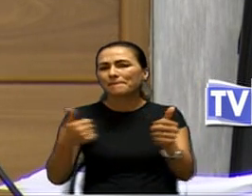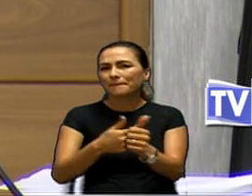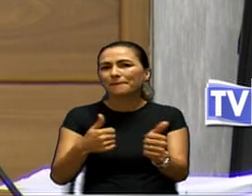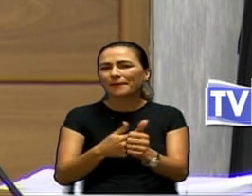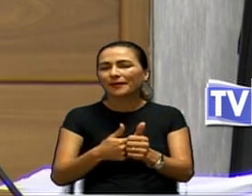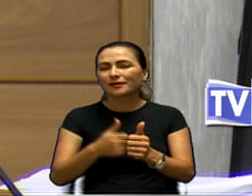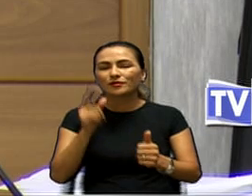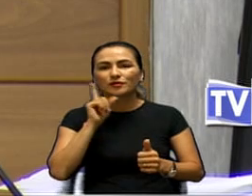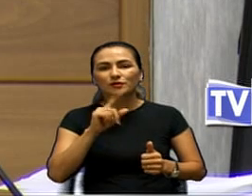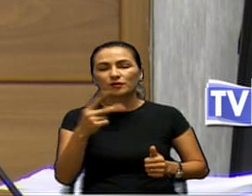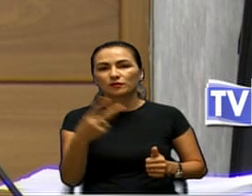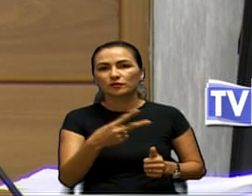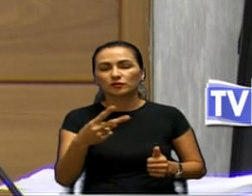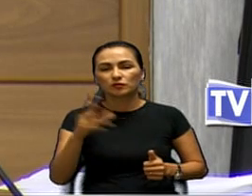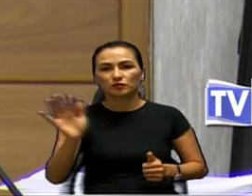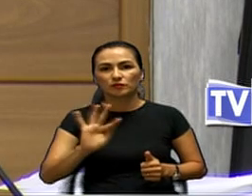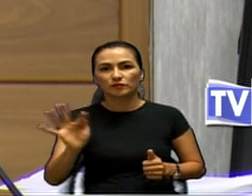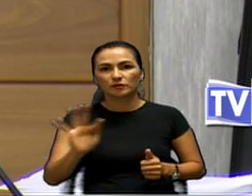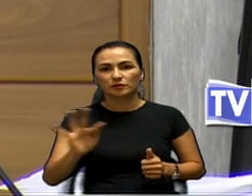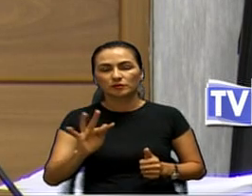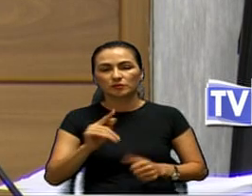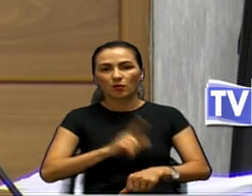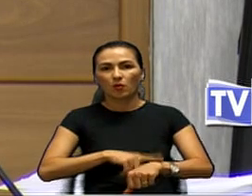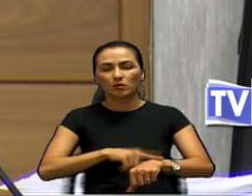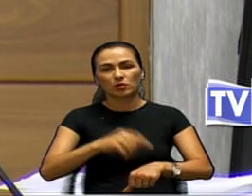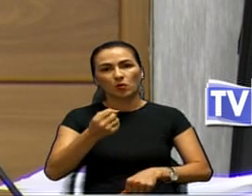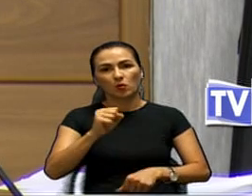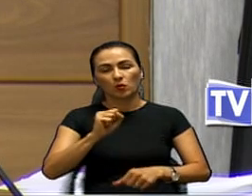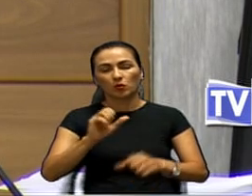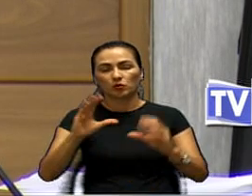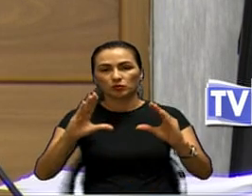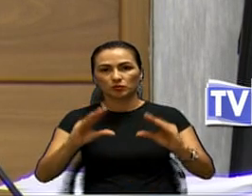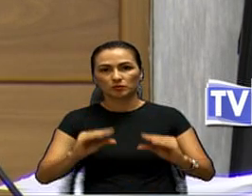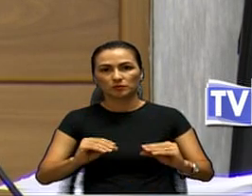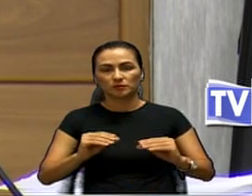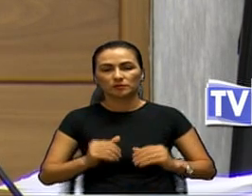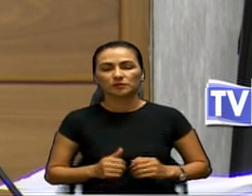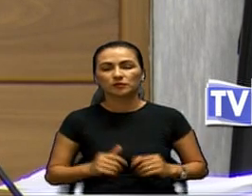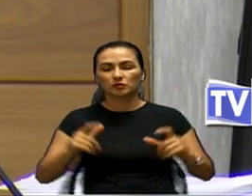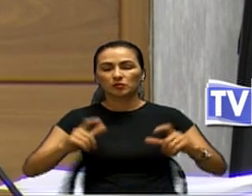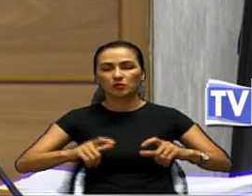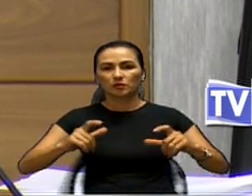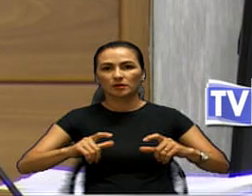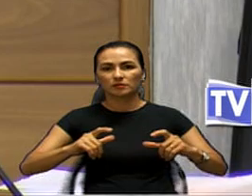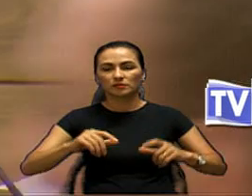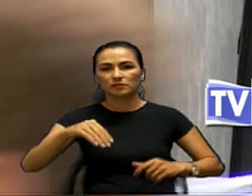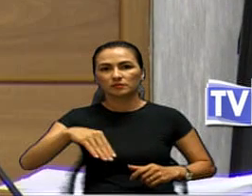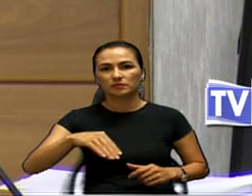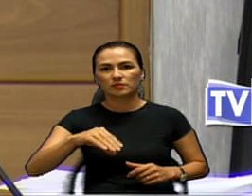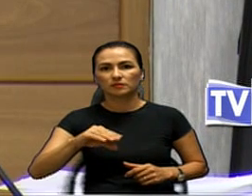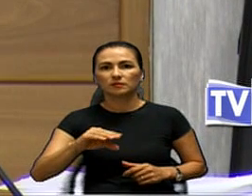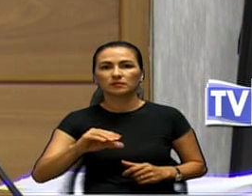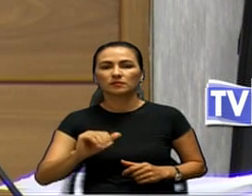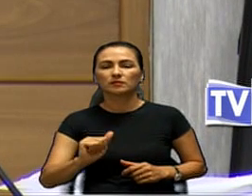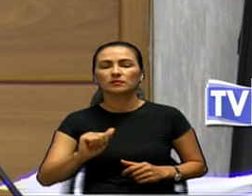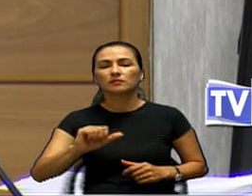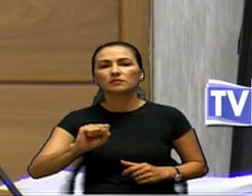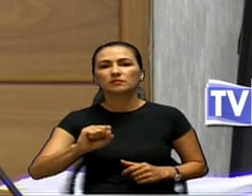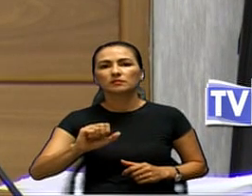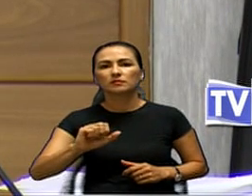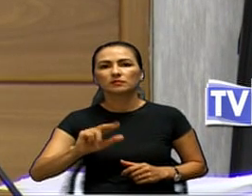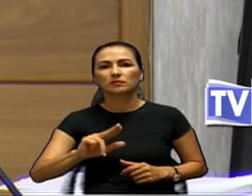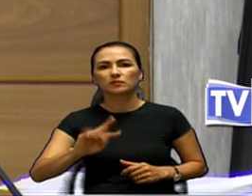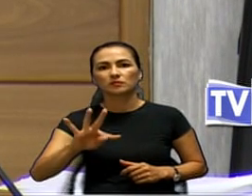horas, o local é o recinto de exposições Masuto Fujiwara. Assinam este convite